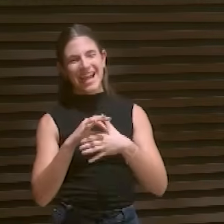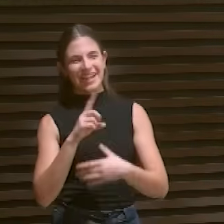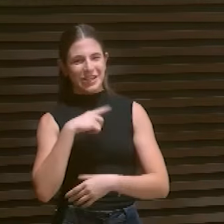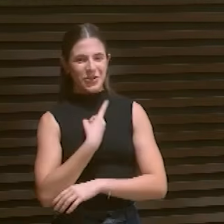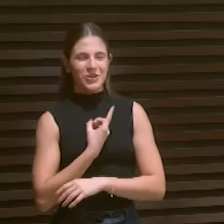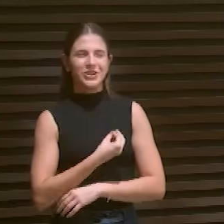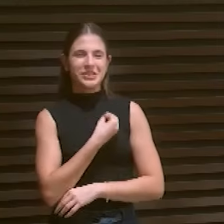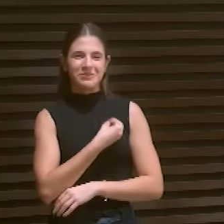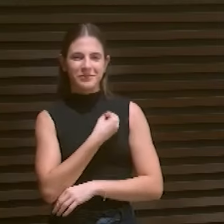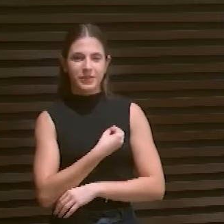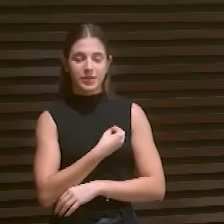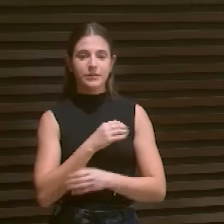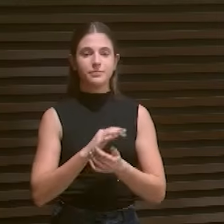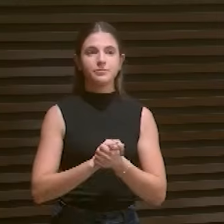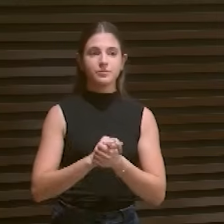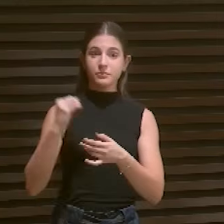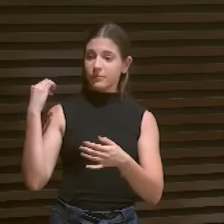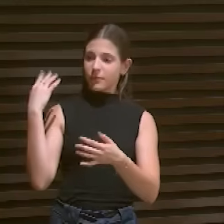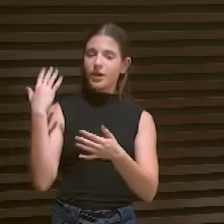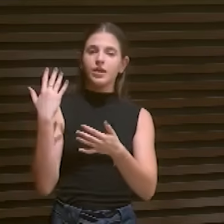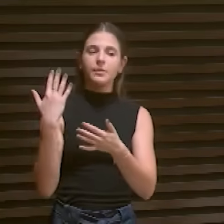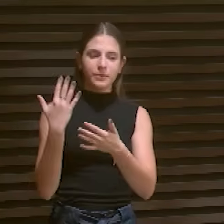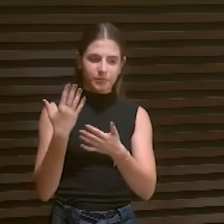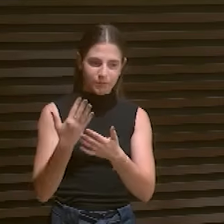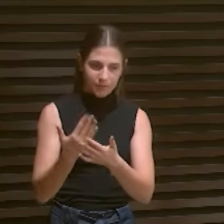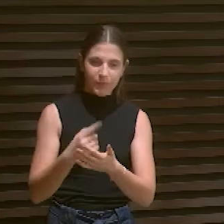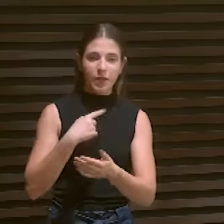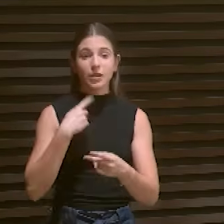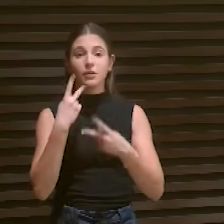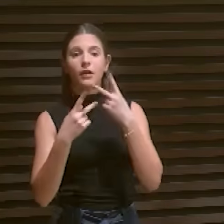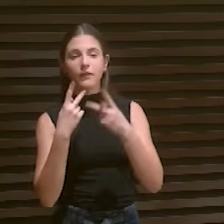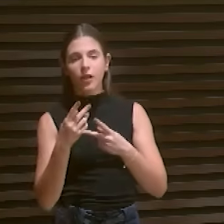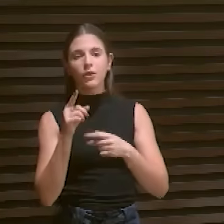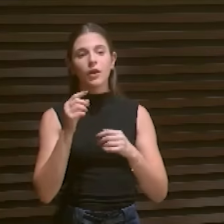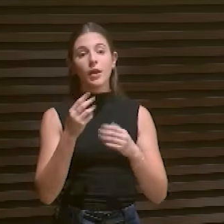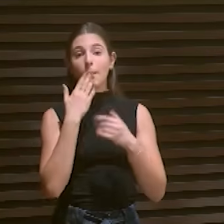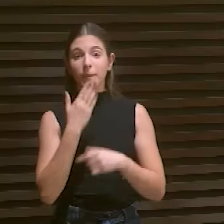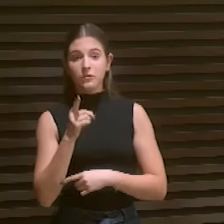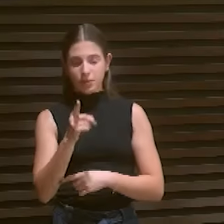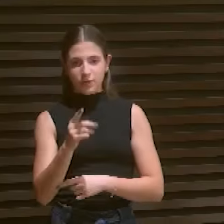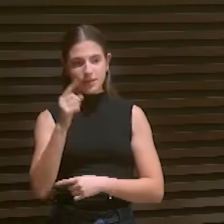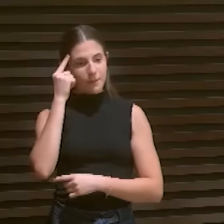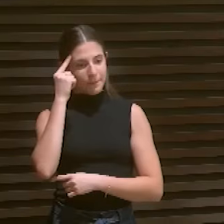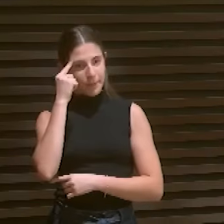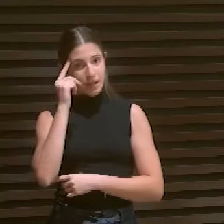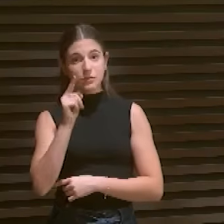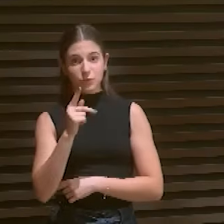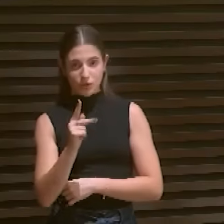à medida que nós estivermos tratando aqui, eu quero que você faça uma reflexão aí dentro do seu coração.